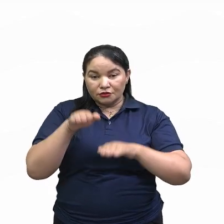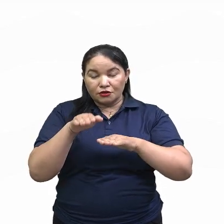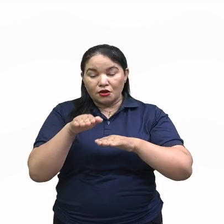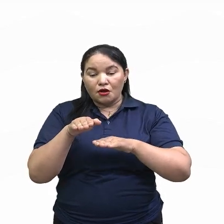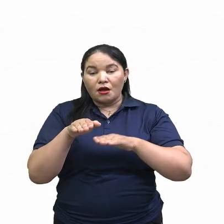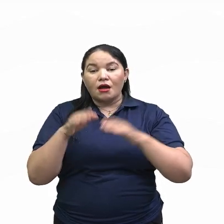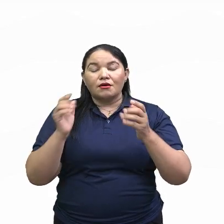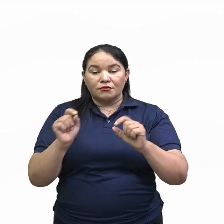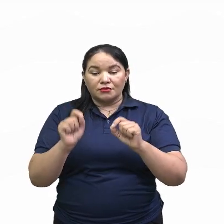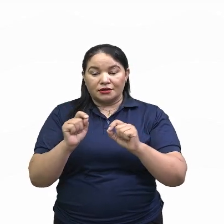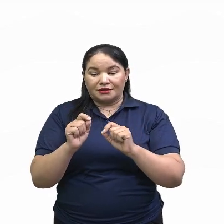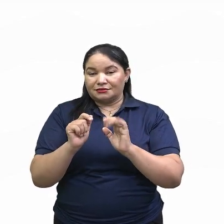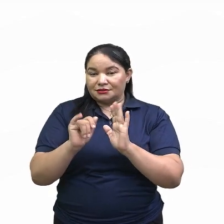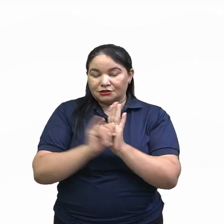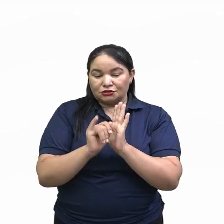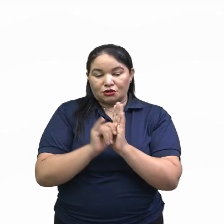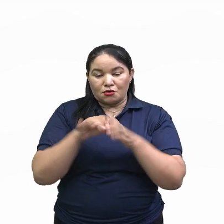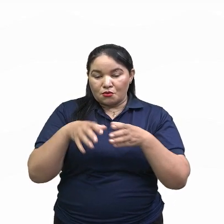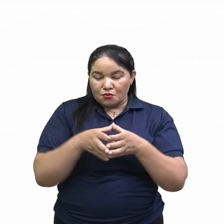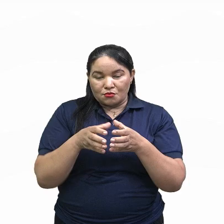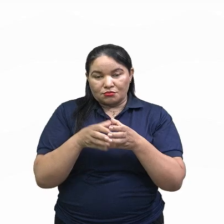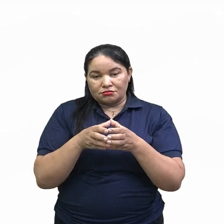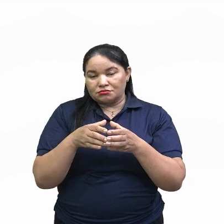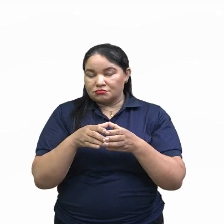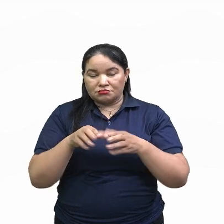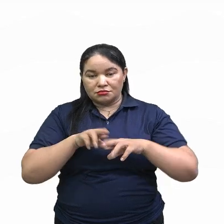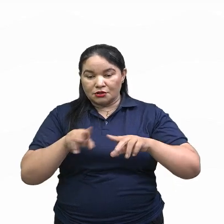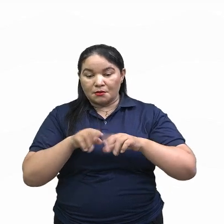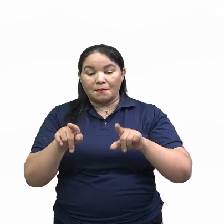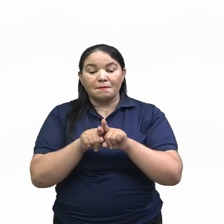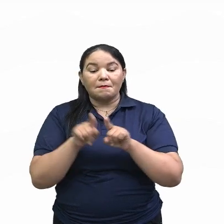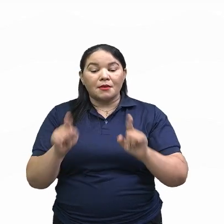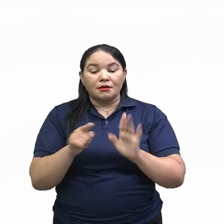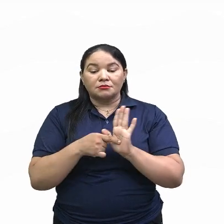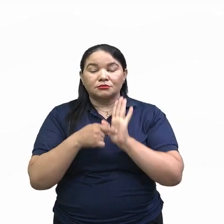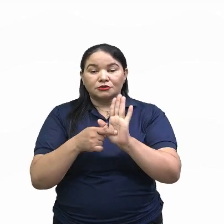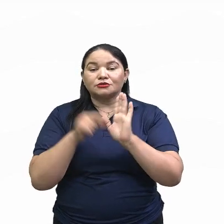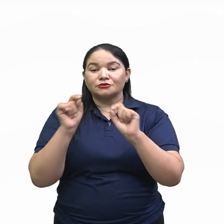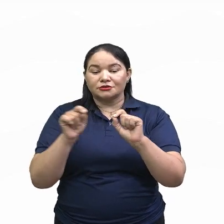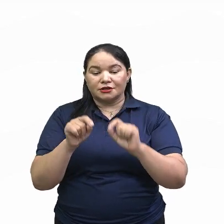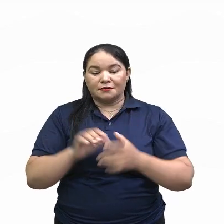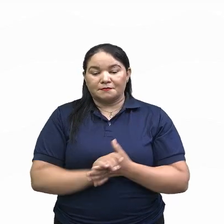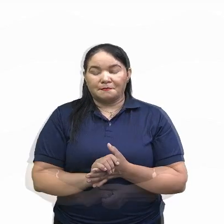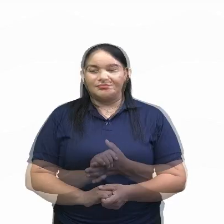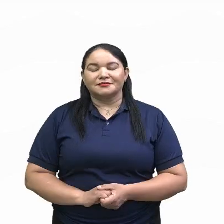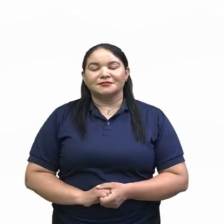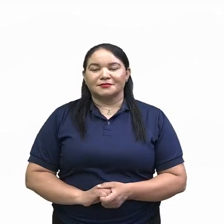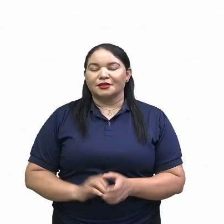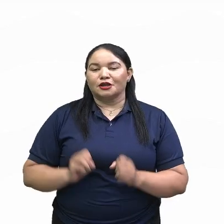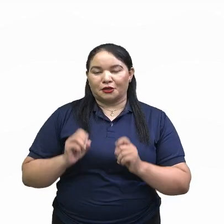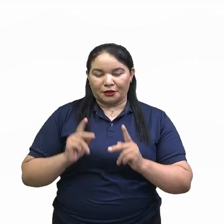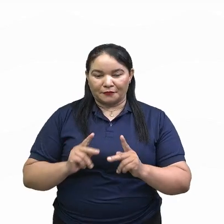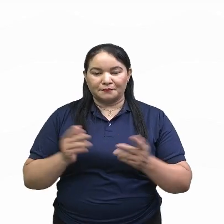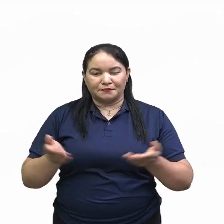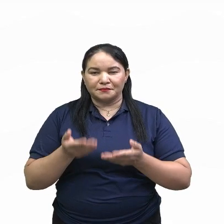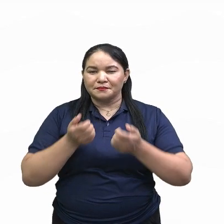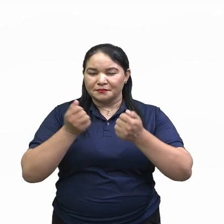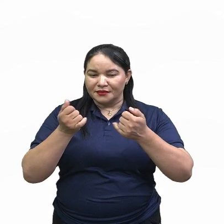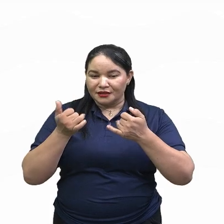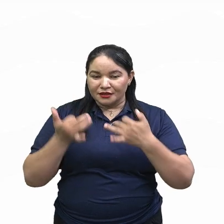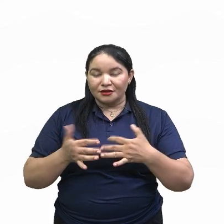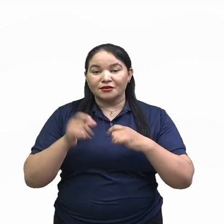de pessoas, mas atesta a diferença com base na renda mensal. Nós falamos